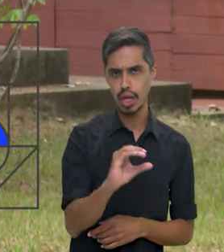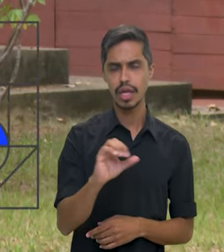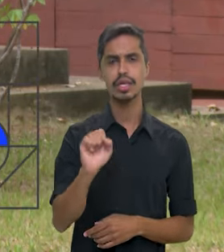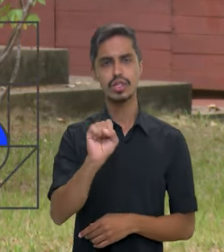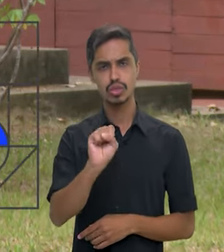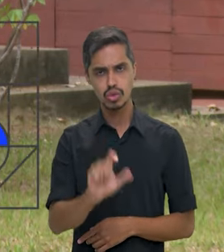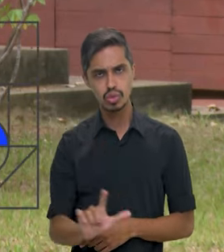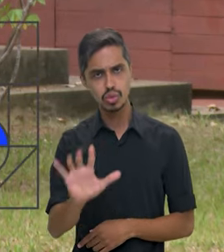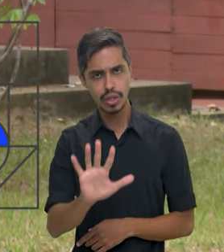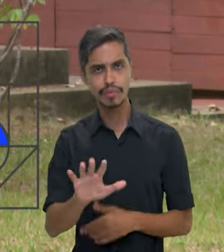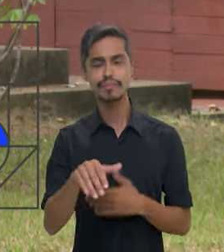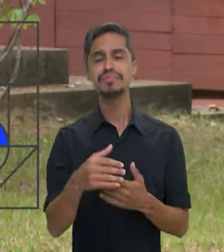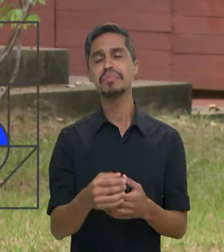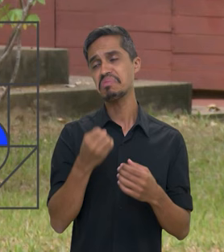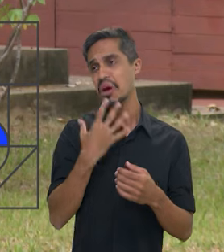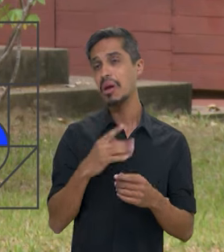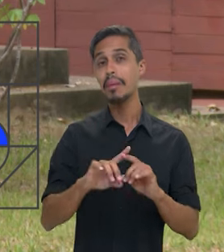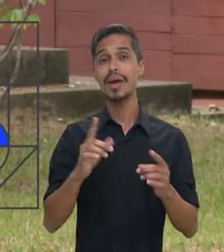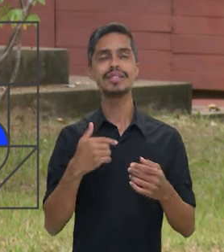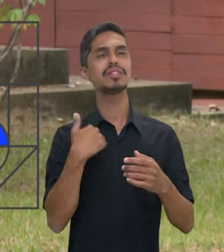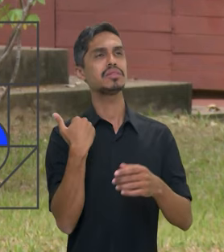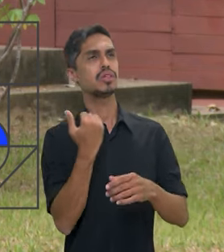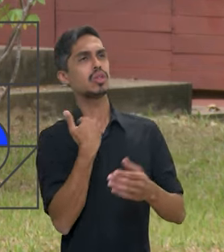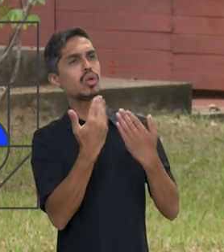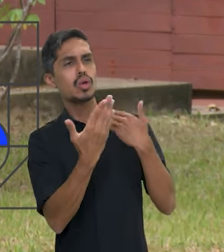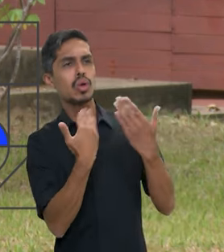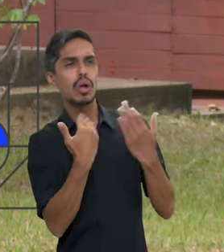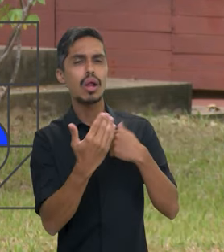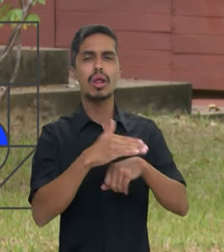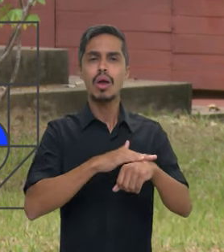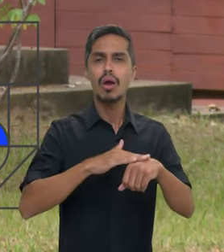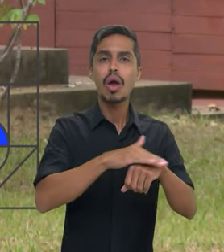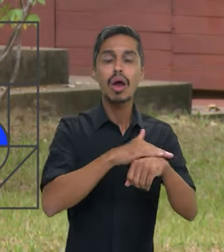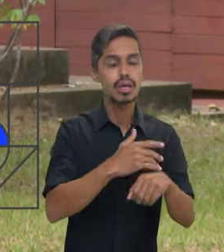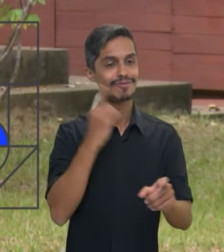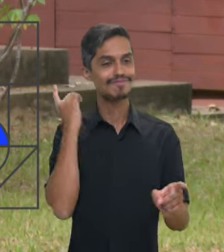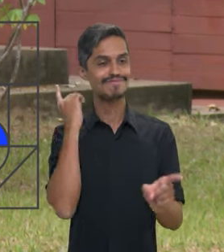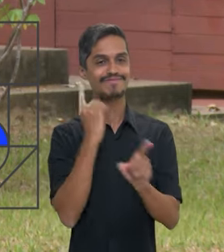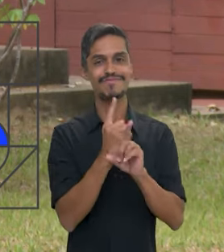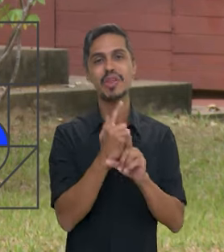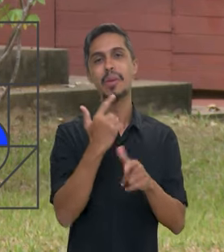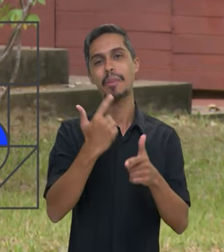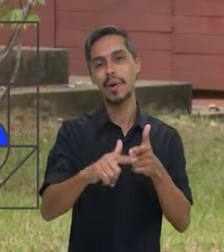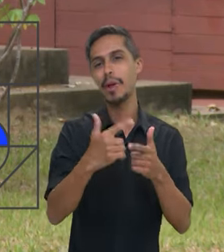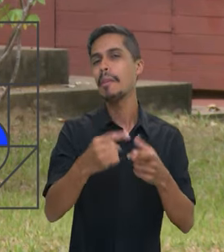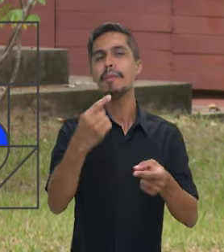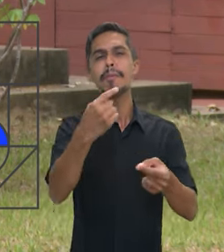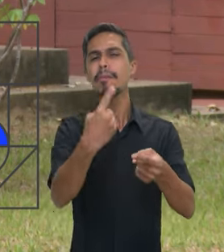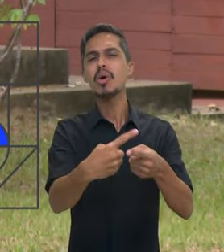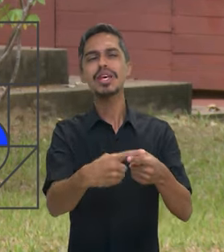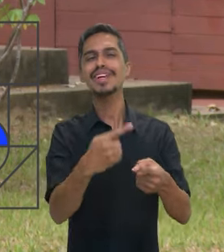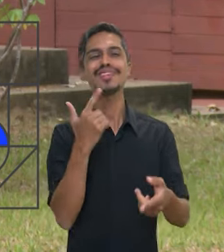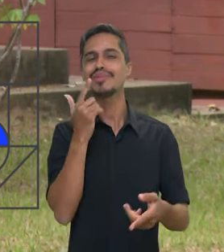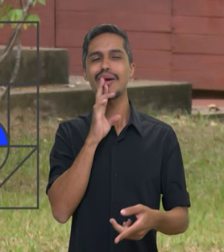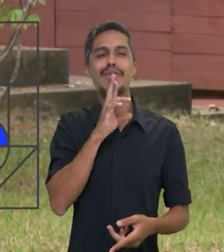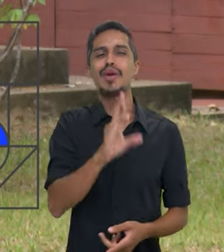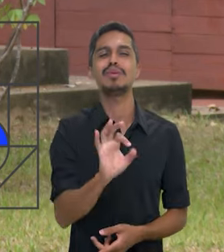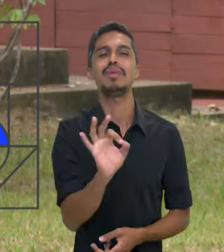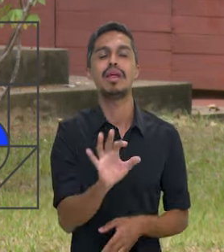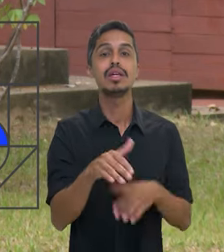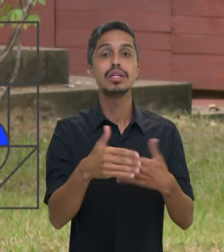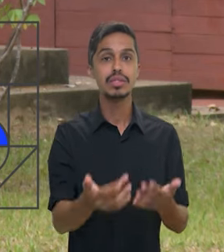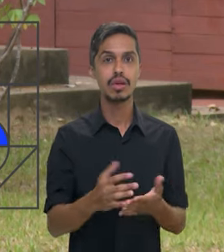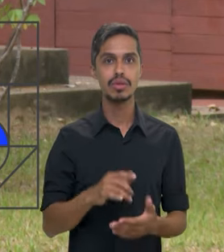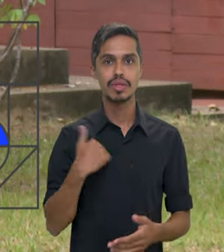sudeste. E aí, a partir de diálogos e conversas, nós pudemos identificar quais eram os problemas, por que que não estava performando.